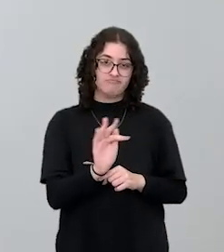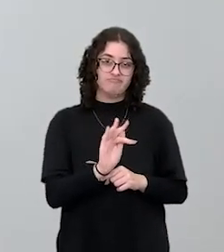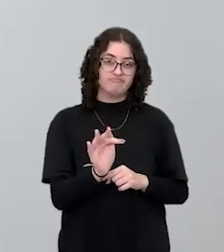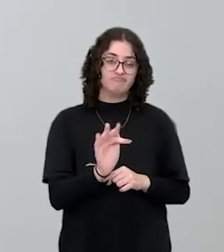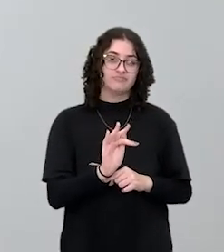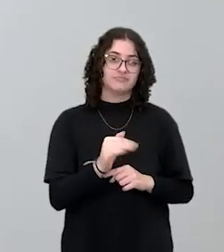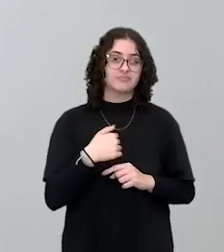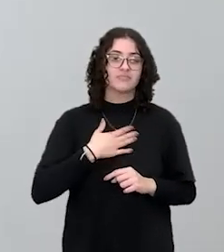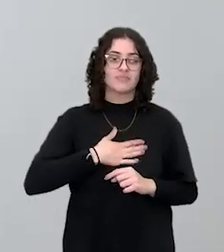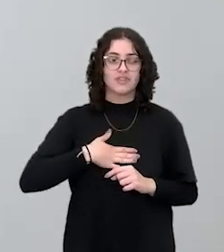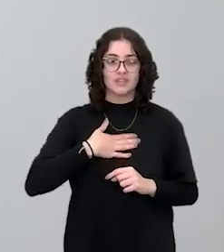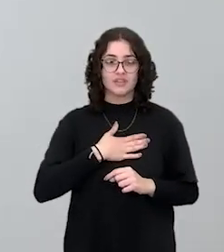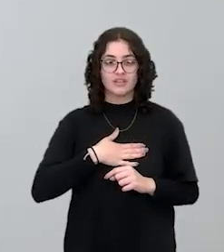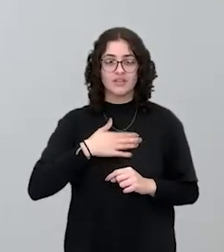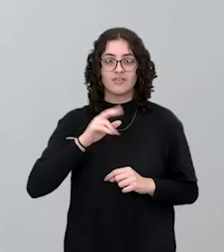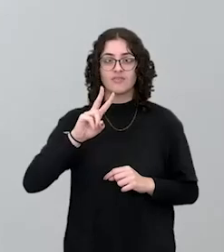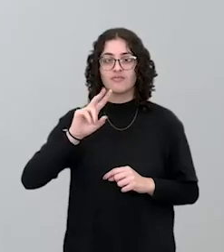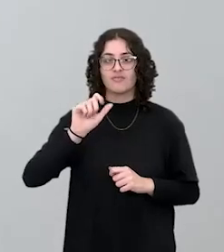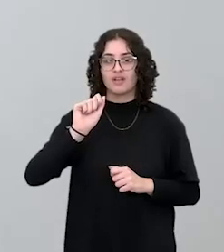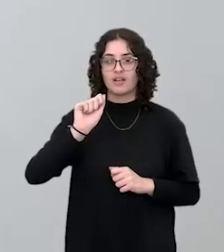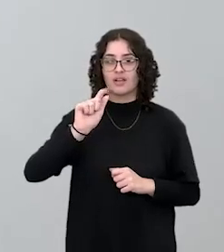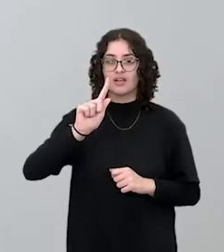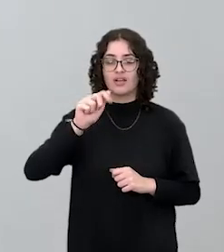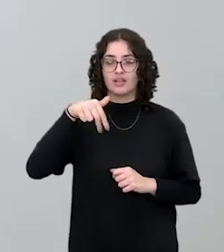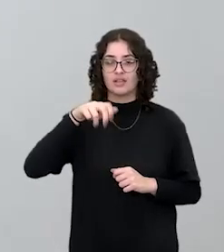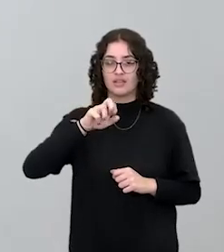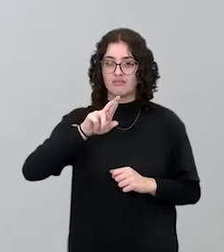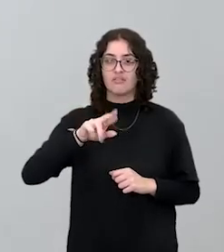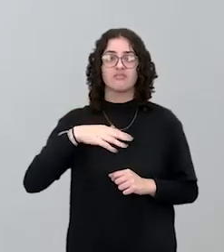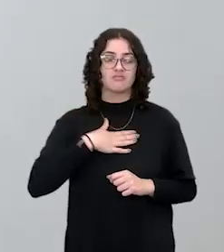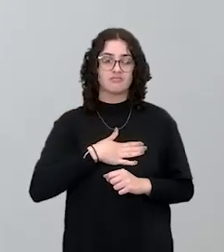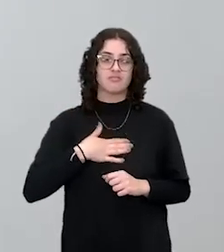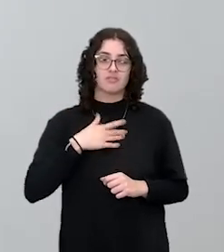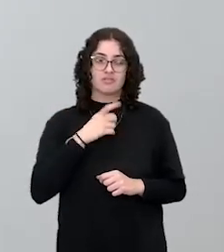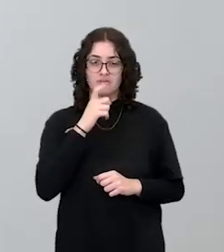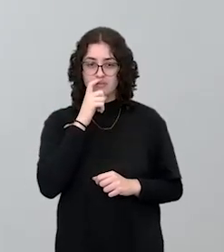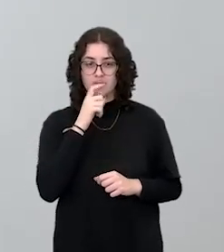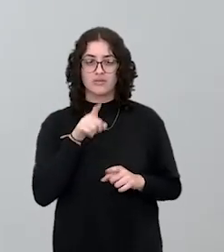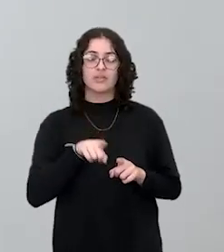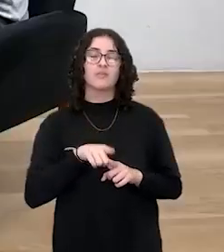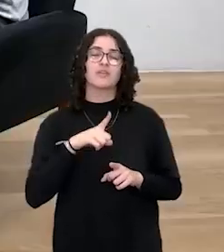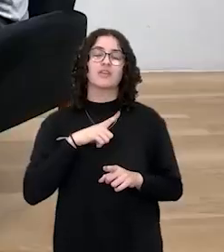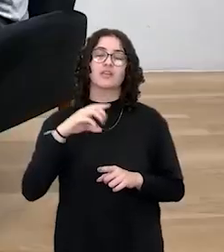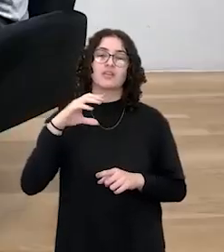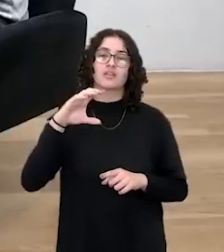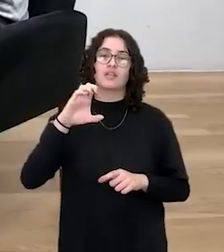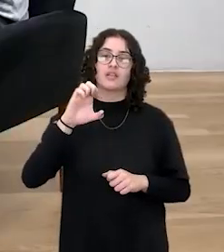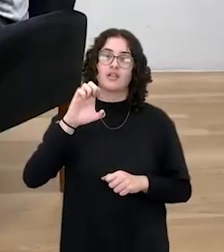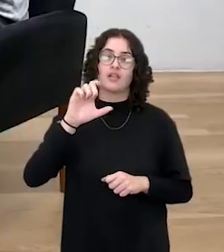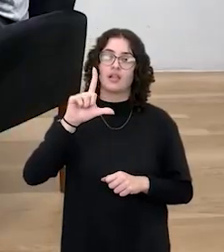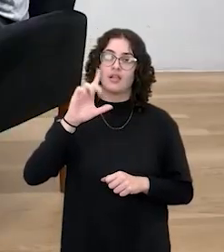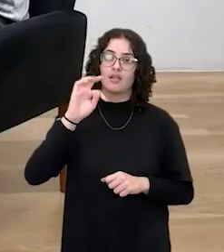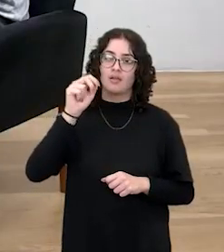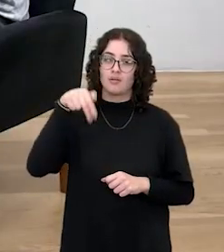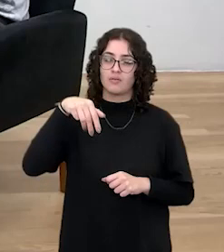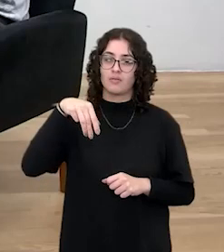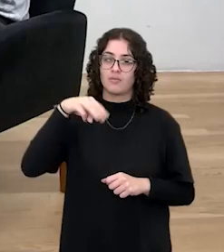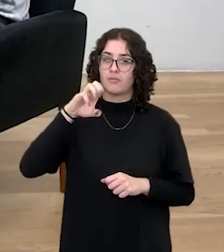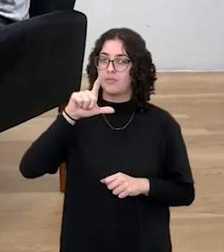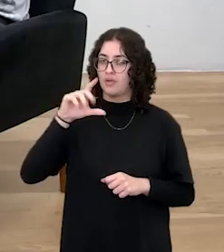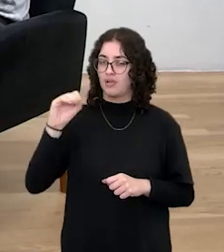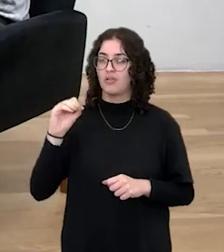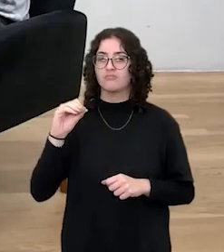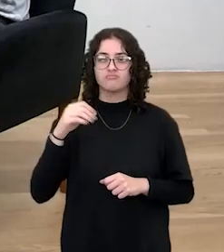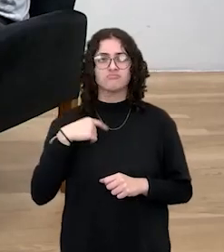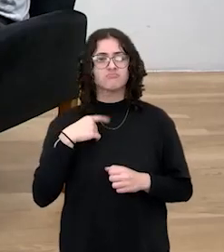eu gosto bastante do Wagner Moura. Já assisti alguns trabalhos dele. O Wagner Moura, o Selton Mello também, ele fez alguns trabalhos que